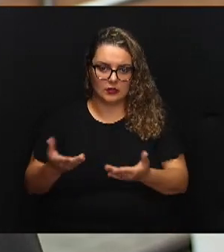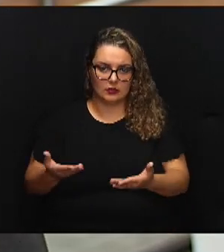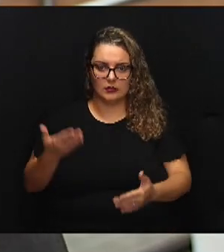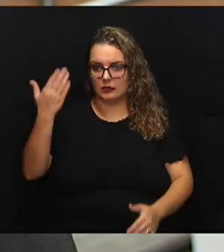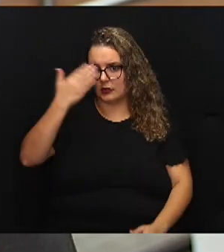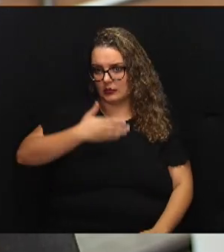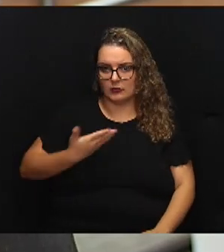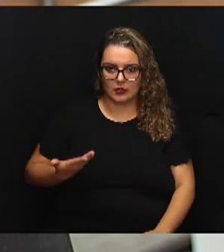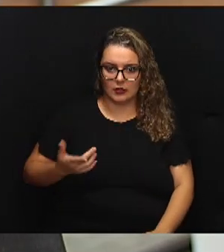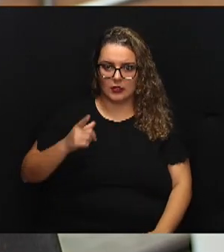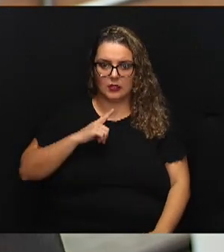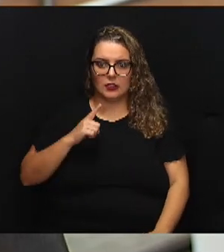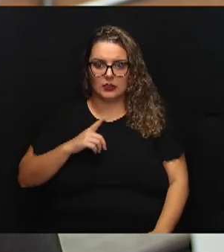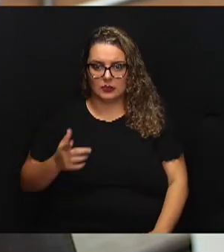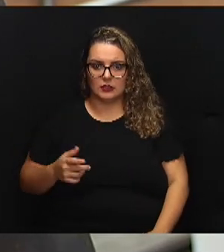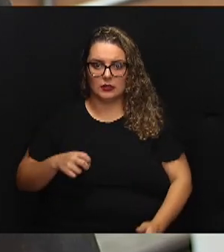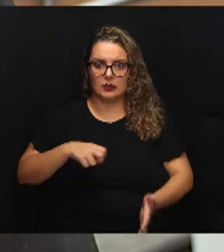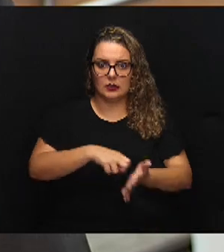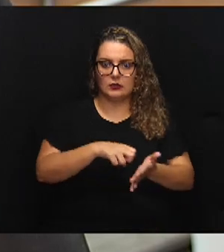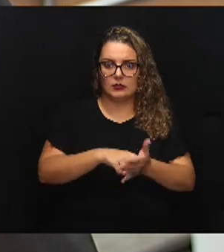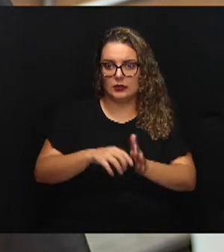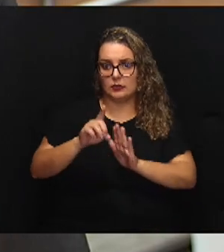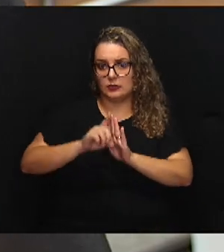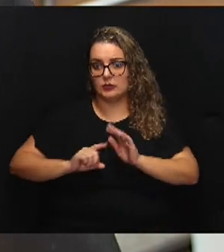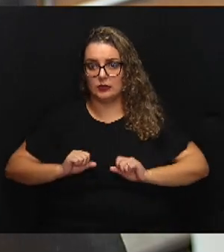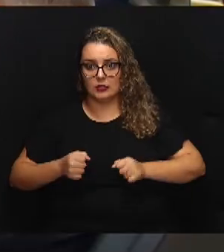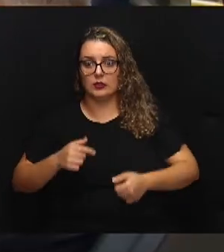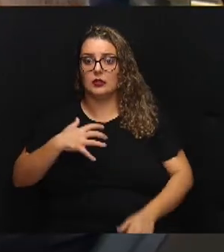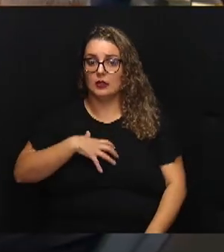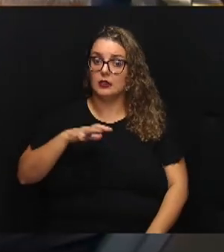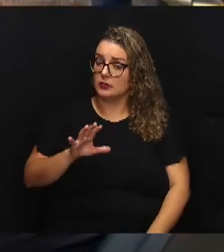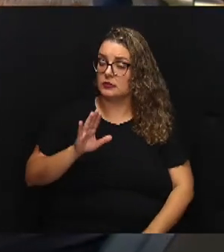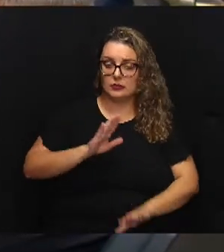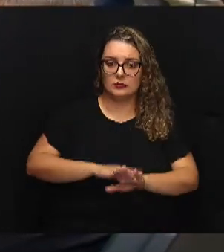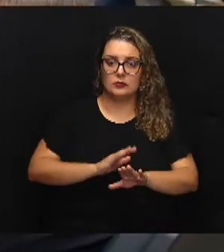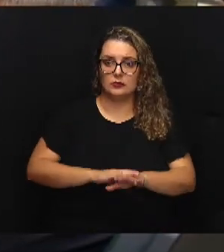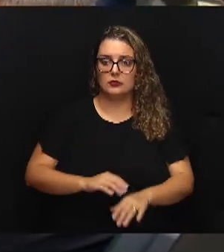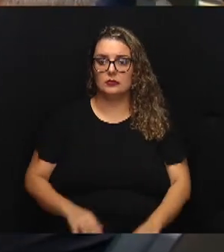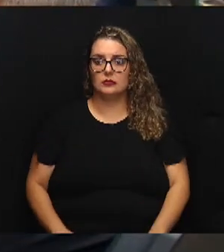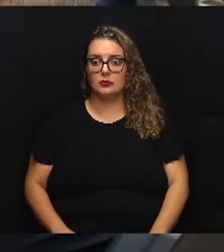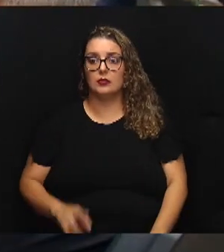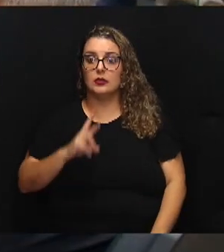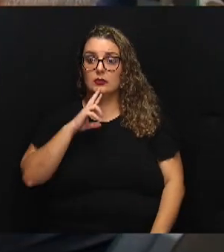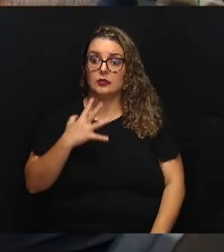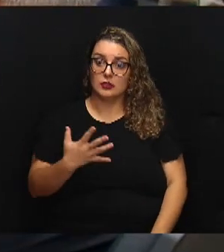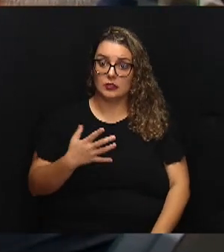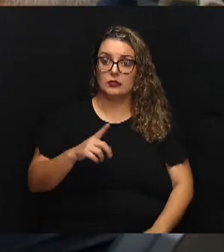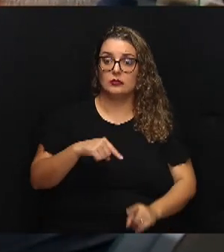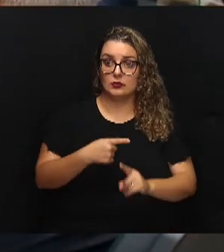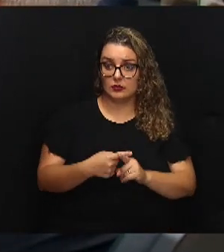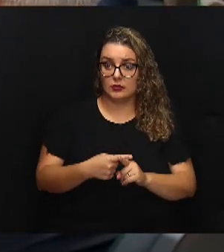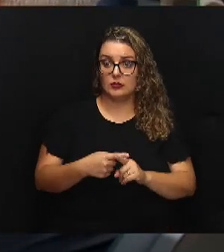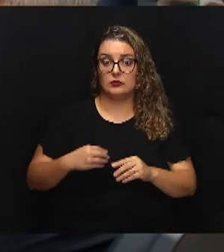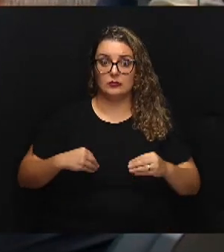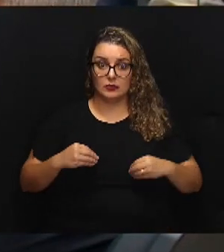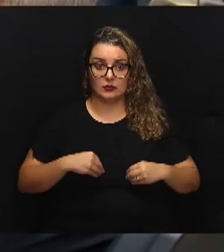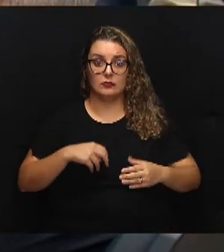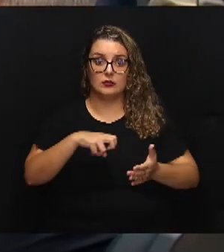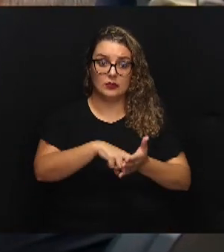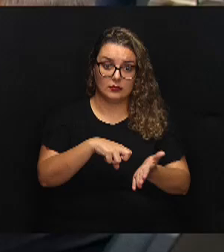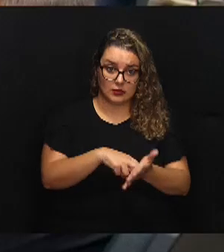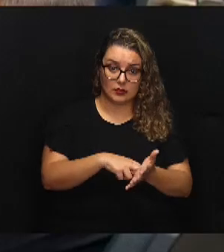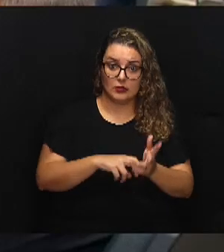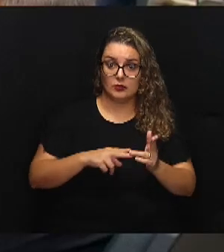constatado você tem lá a sua punição e o seu direito à defesa. É assim que funciona. O resultado positivo nos exames vai causar penalidades,